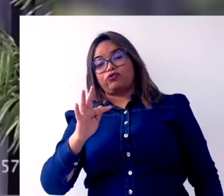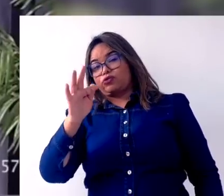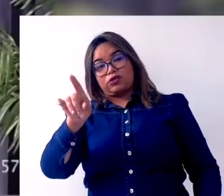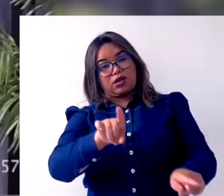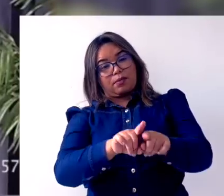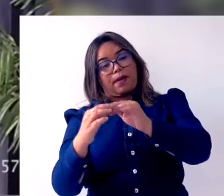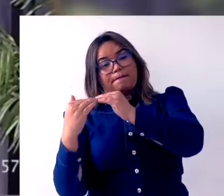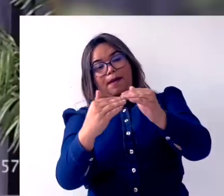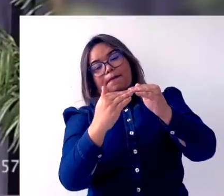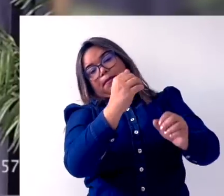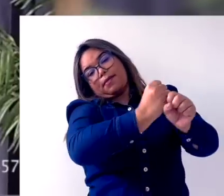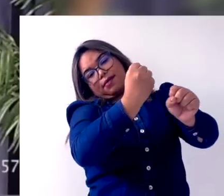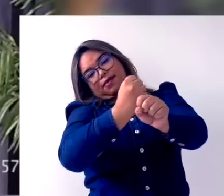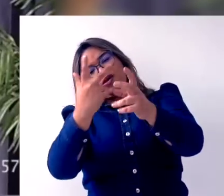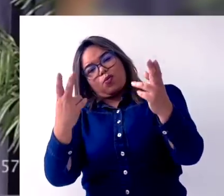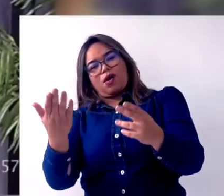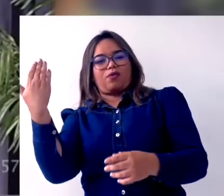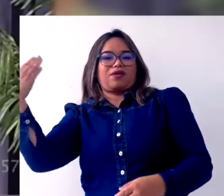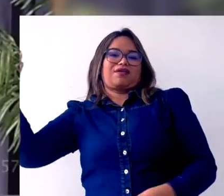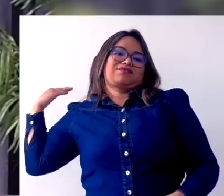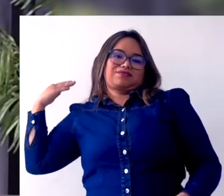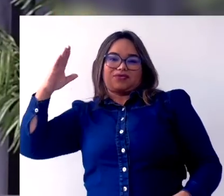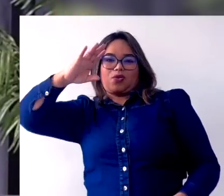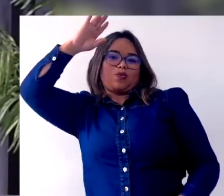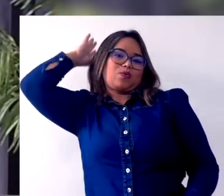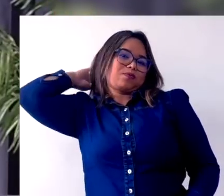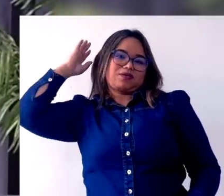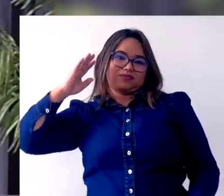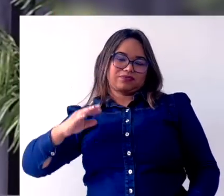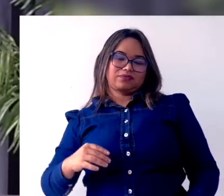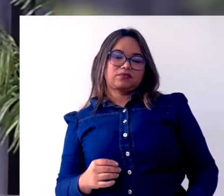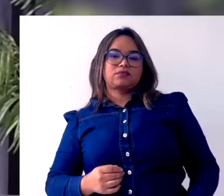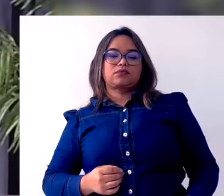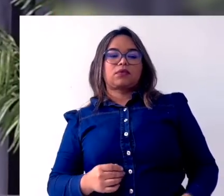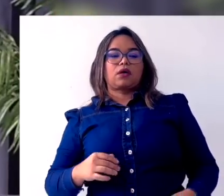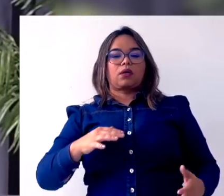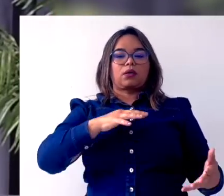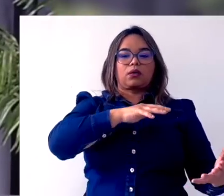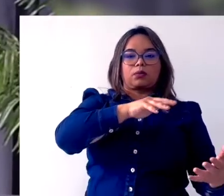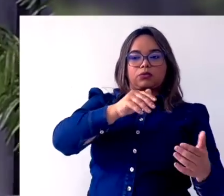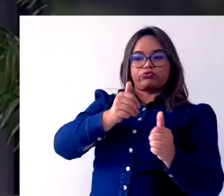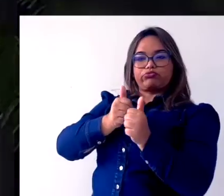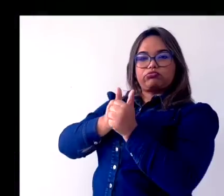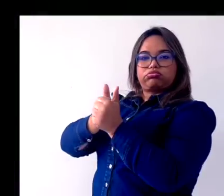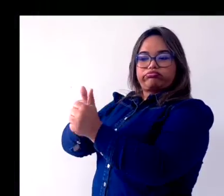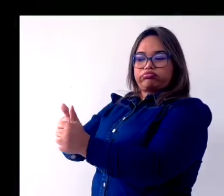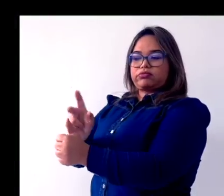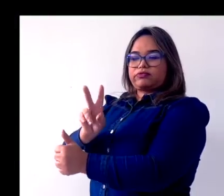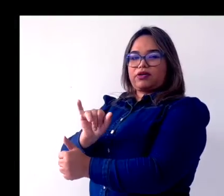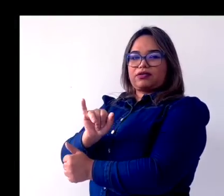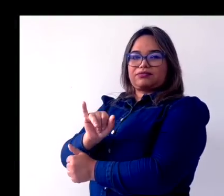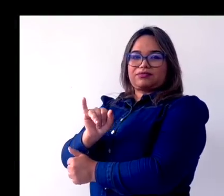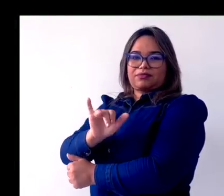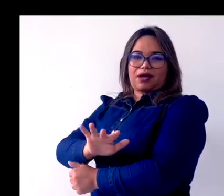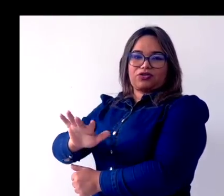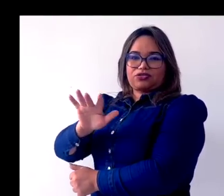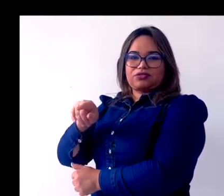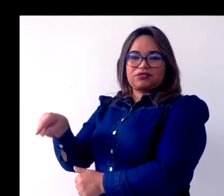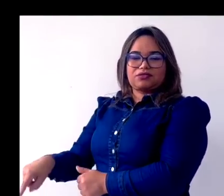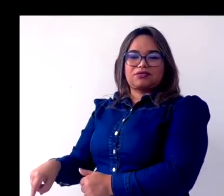no passado. E assim, o mundo inteiro vai seguir a besta.